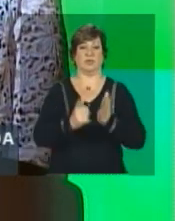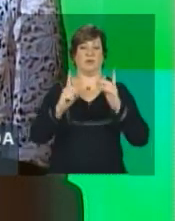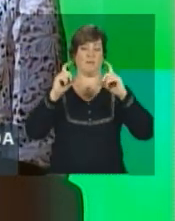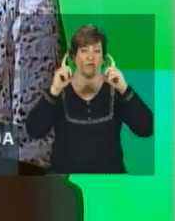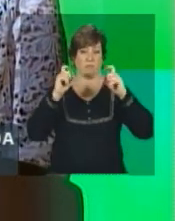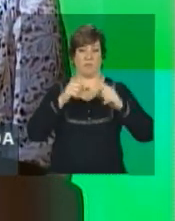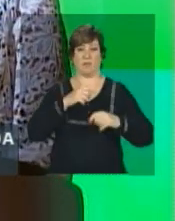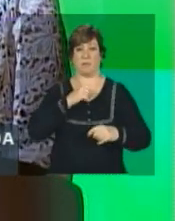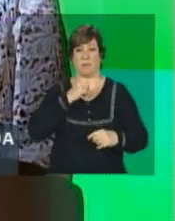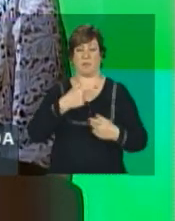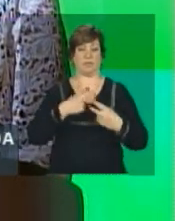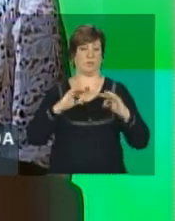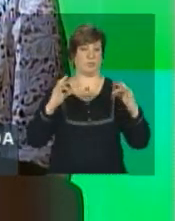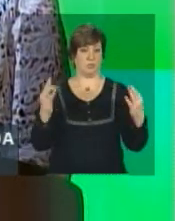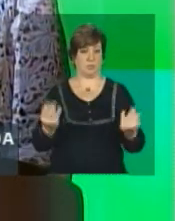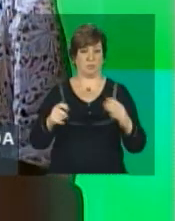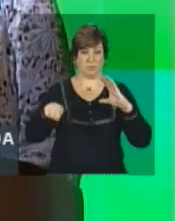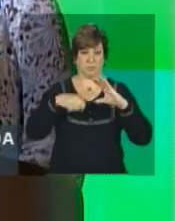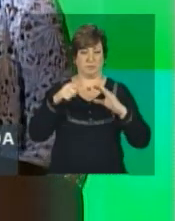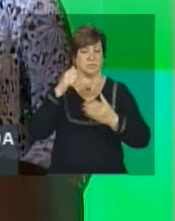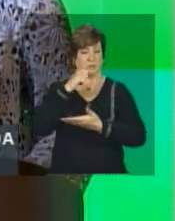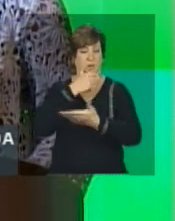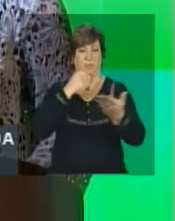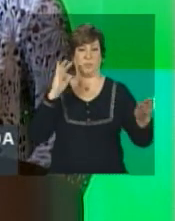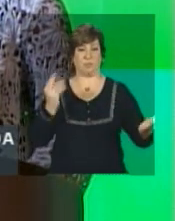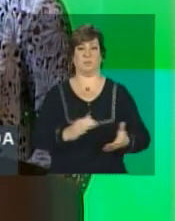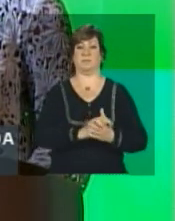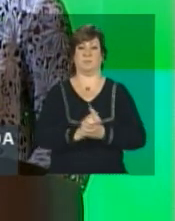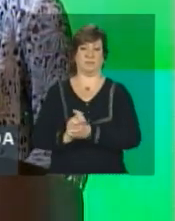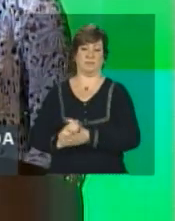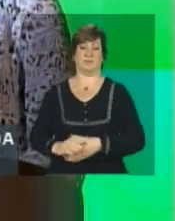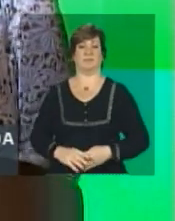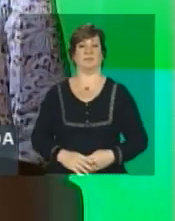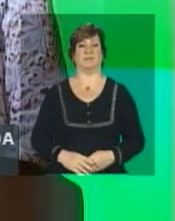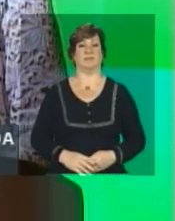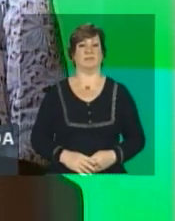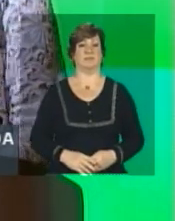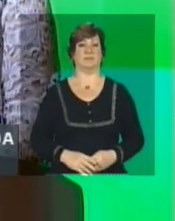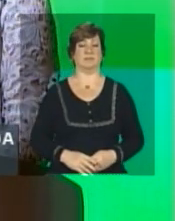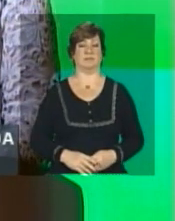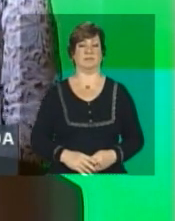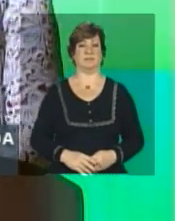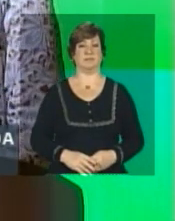jornalistas, fotógrafos e cinegrafistas. Senhoras e senhores,